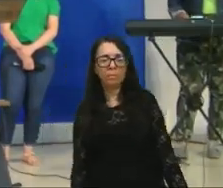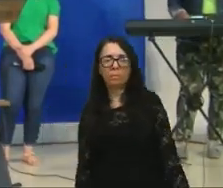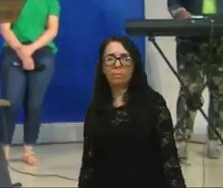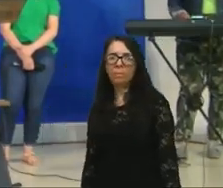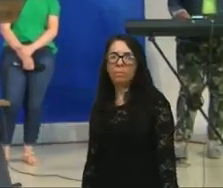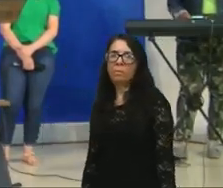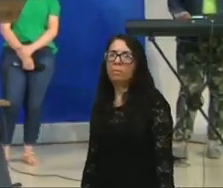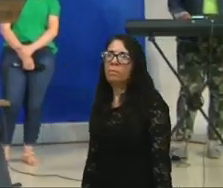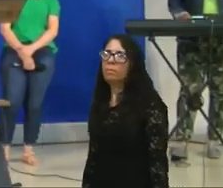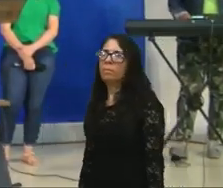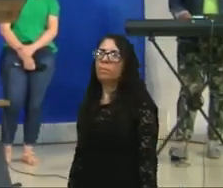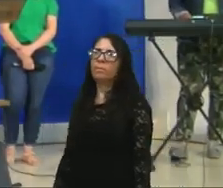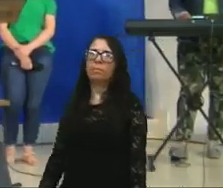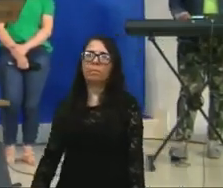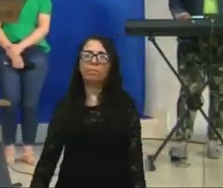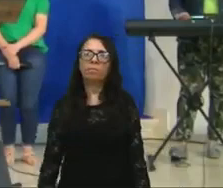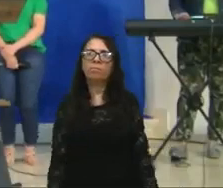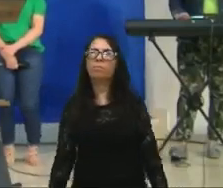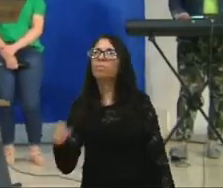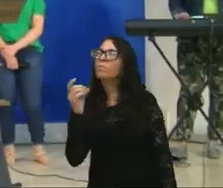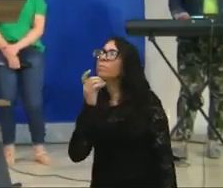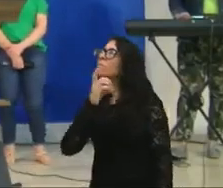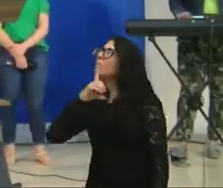Rei da criação,